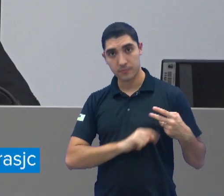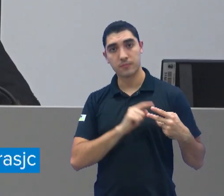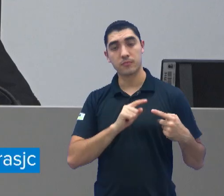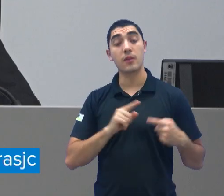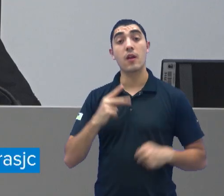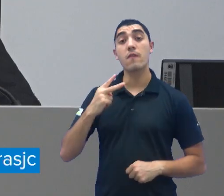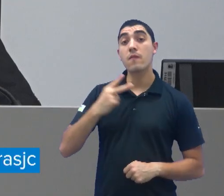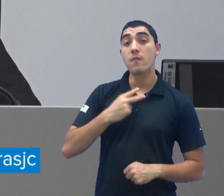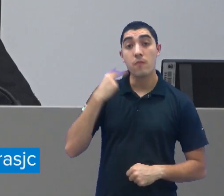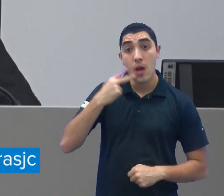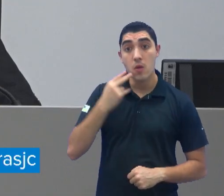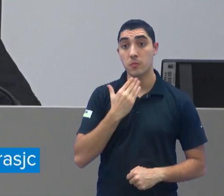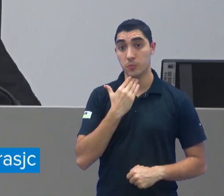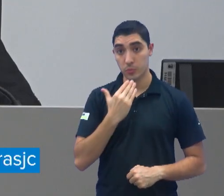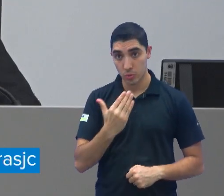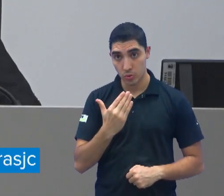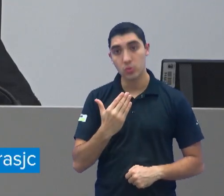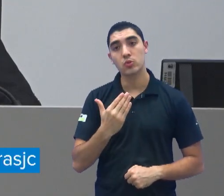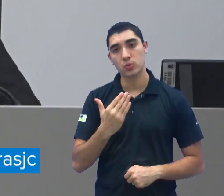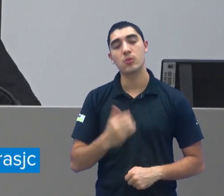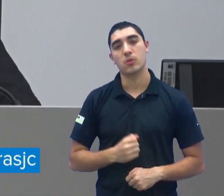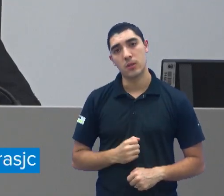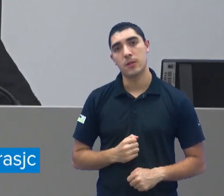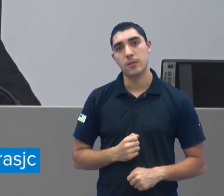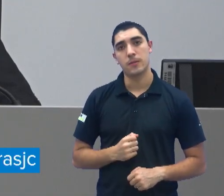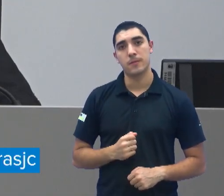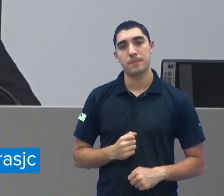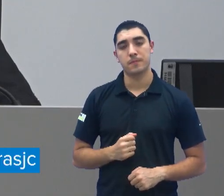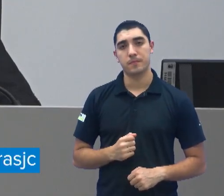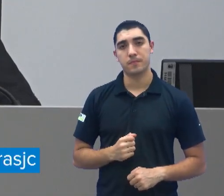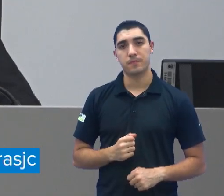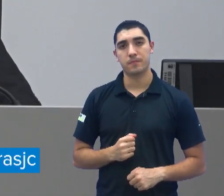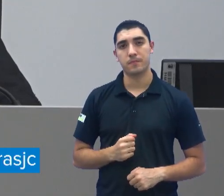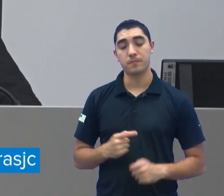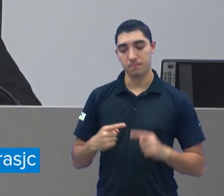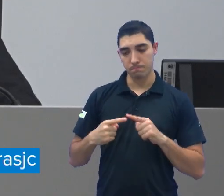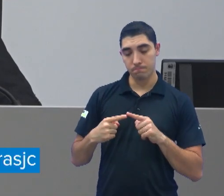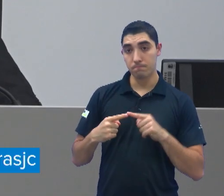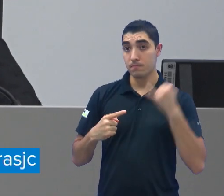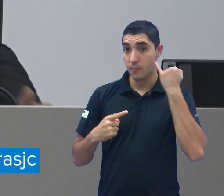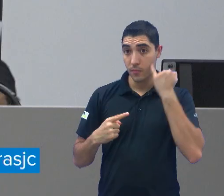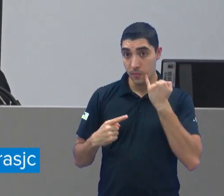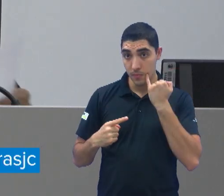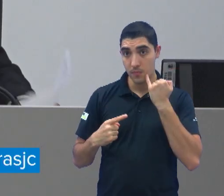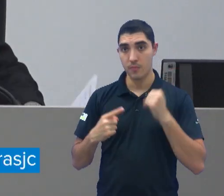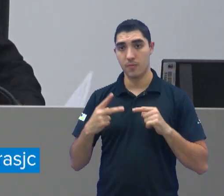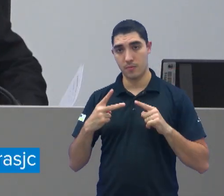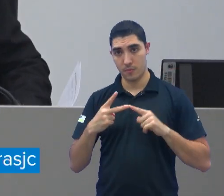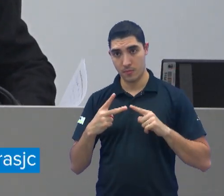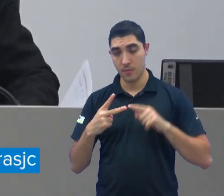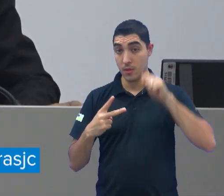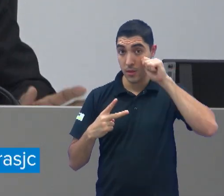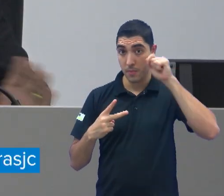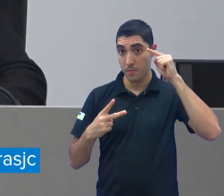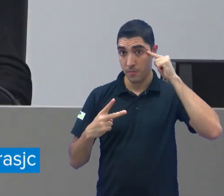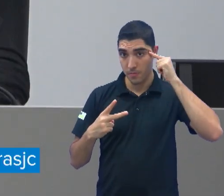pedido dos vereadores Zé Luiz e a vereadora Amélia Naum.